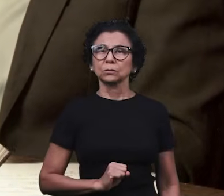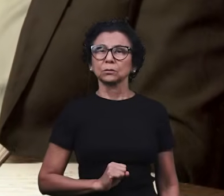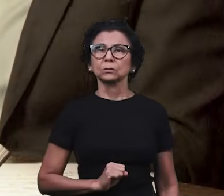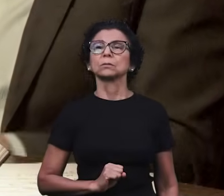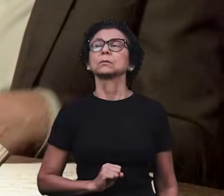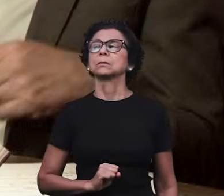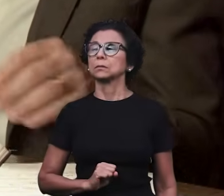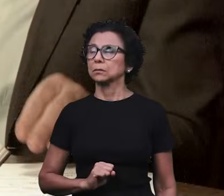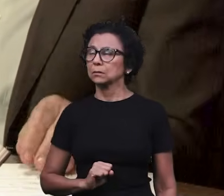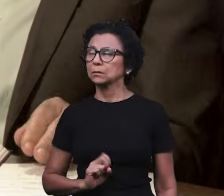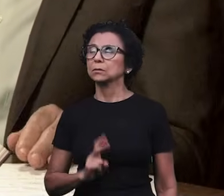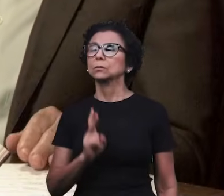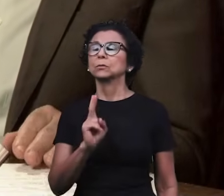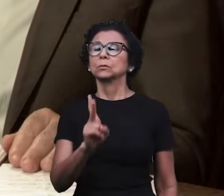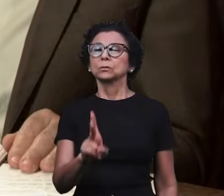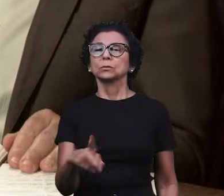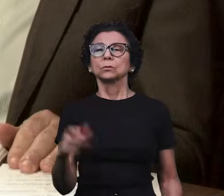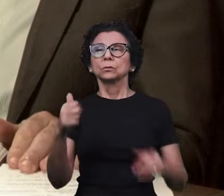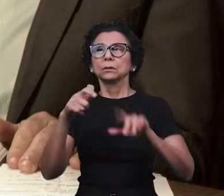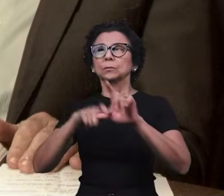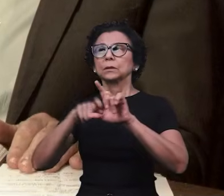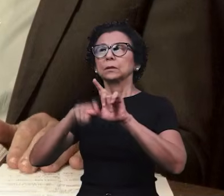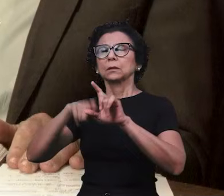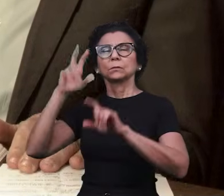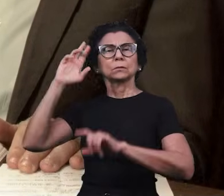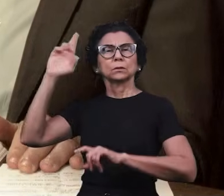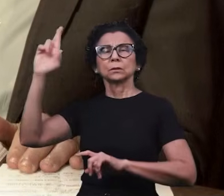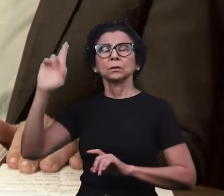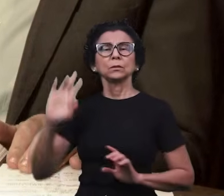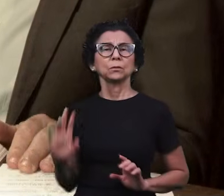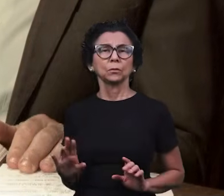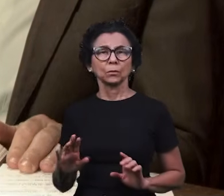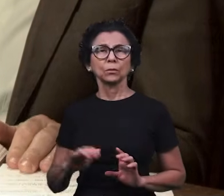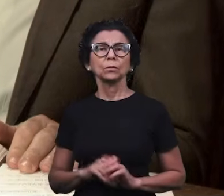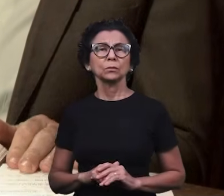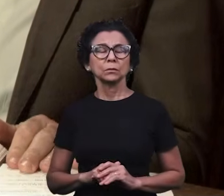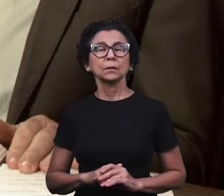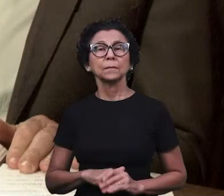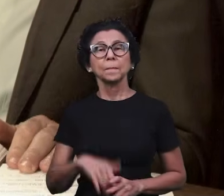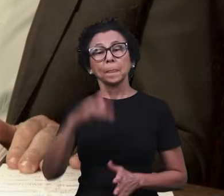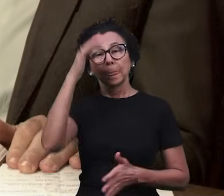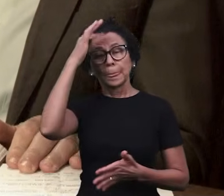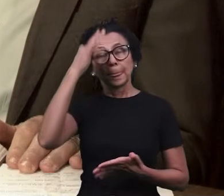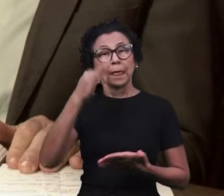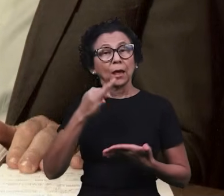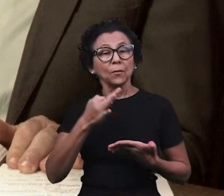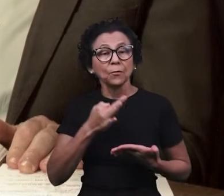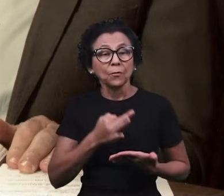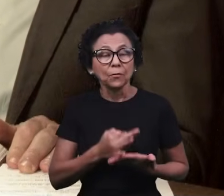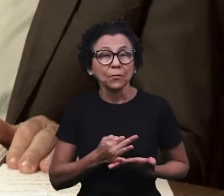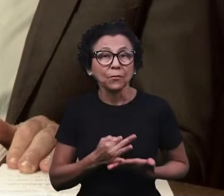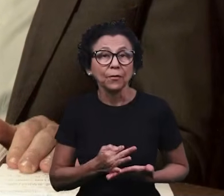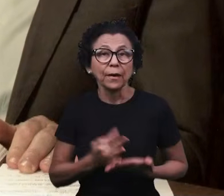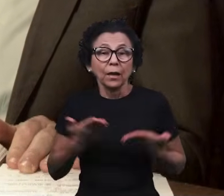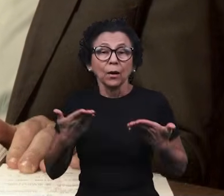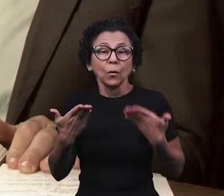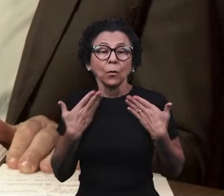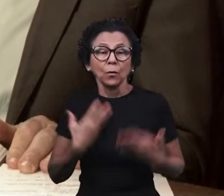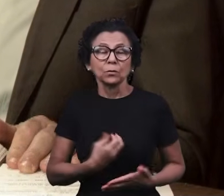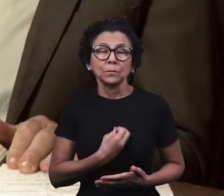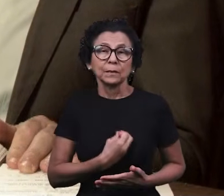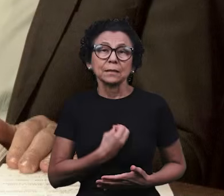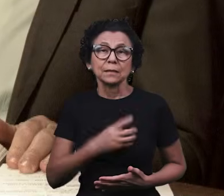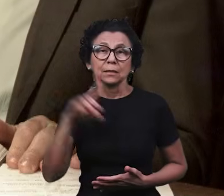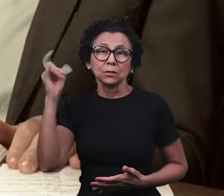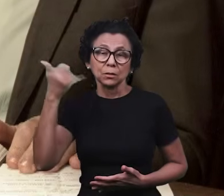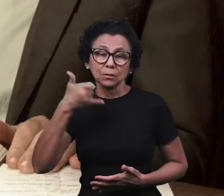coisas. A palavra de Deus te transformou e continua transformando. A fé está presente hoje. Eu estou ouvindo a voz de Deus hoje. É a palavra